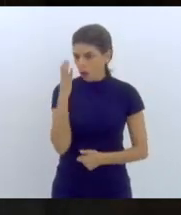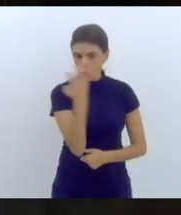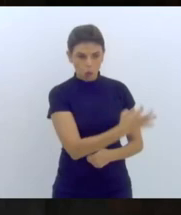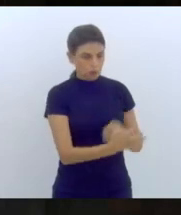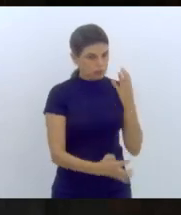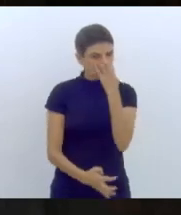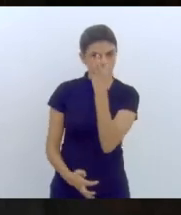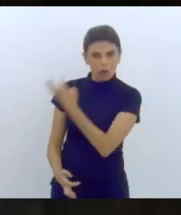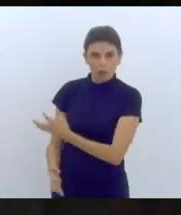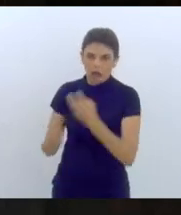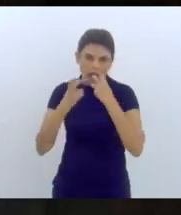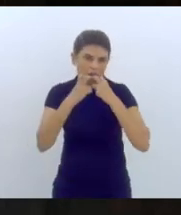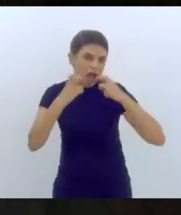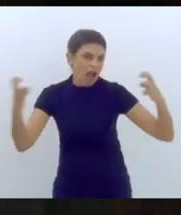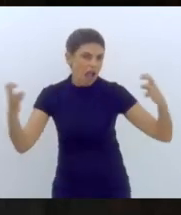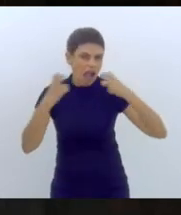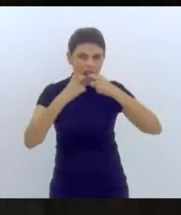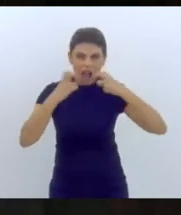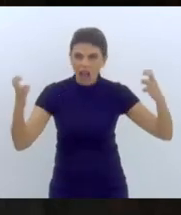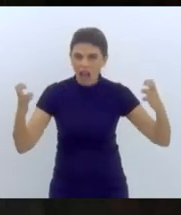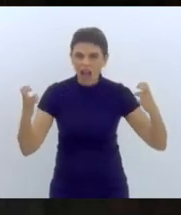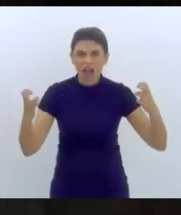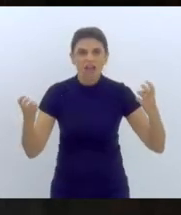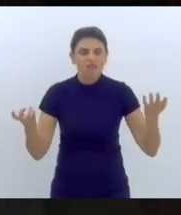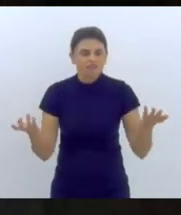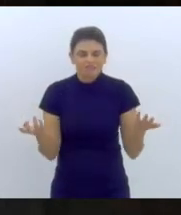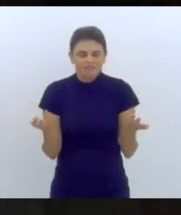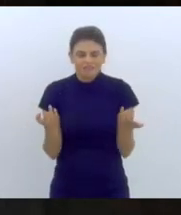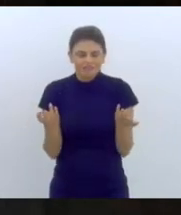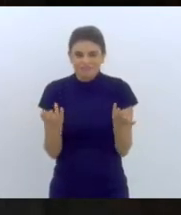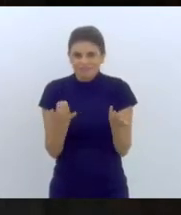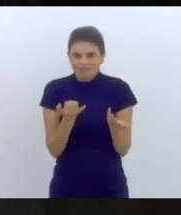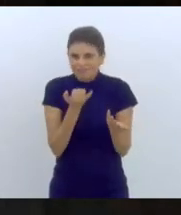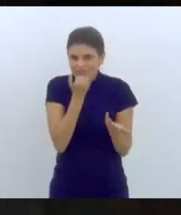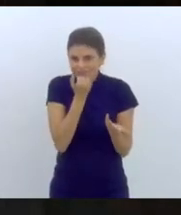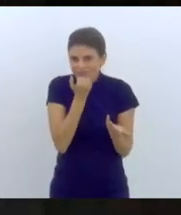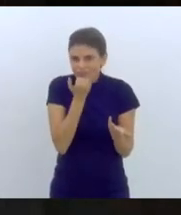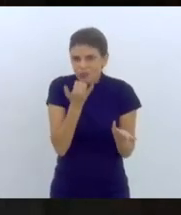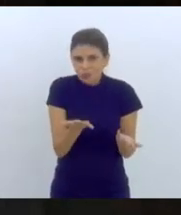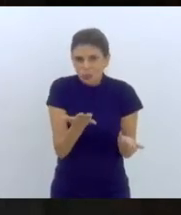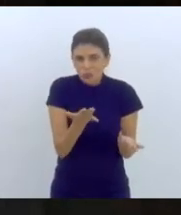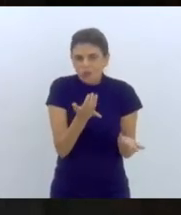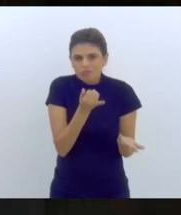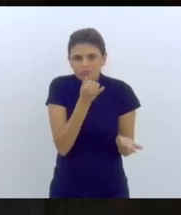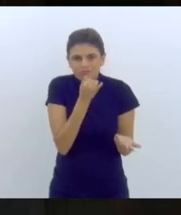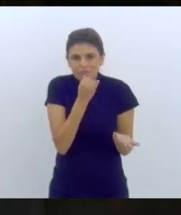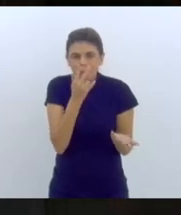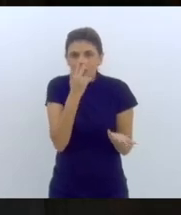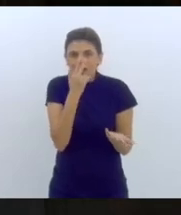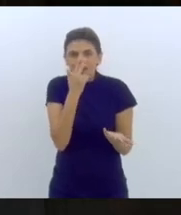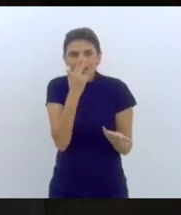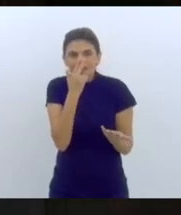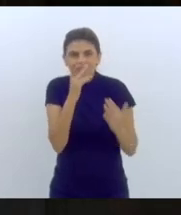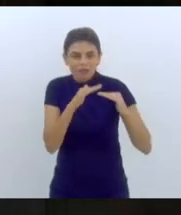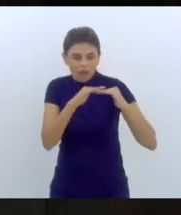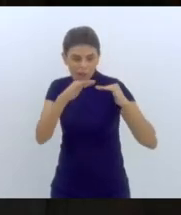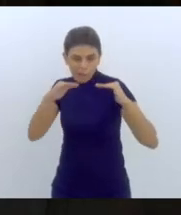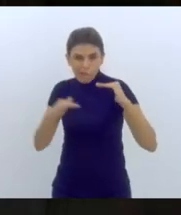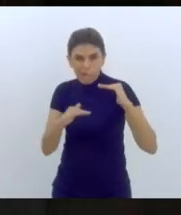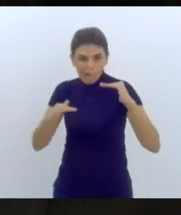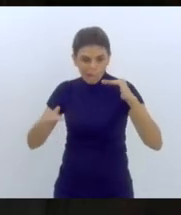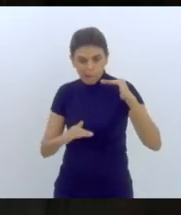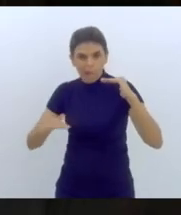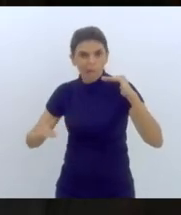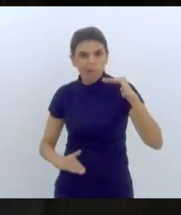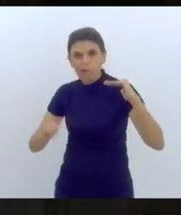acusação, gritaria, uma coisa lamentável. Jogaram o nível do debate lá embaixo. Como